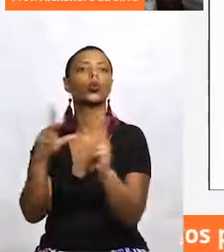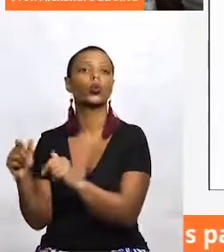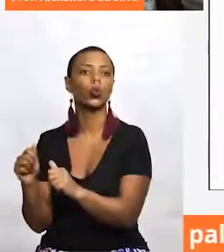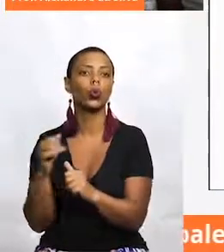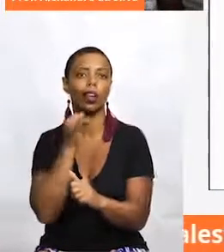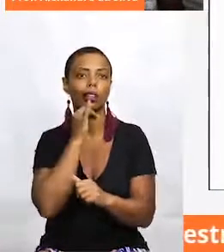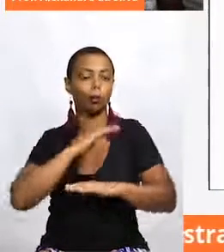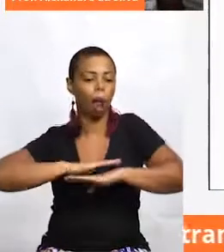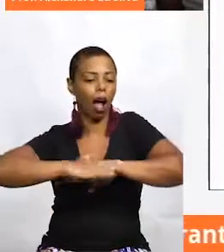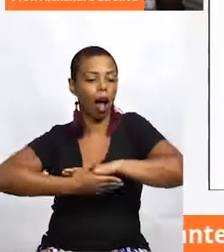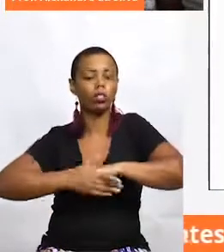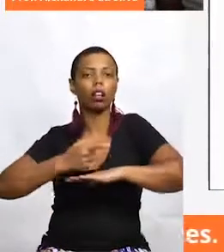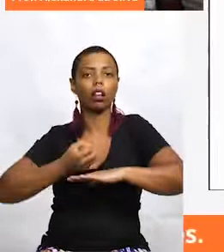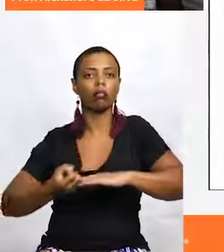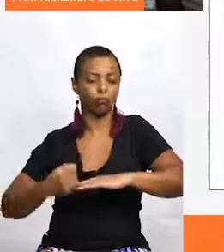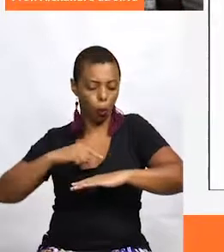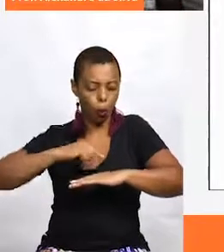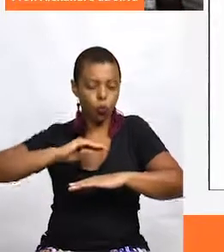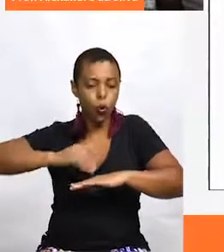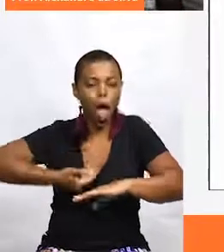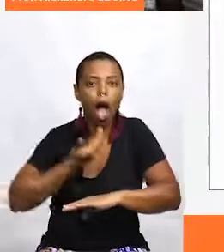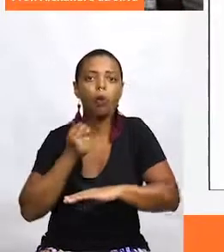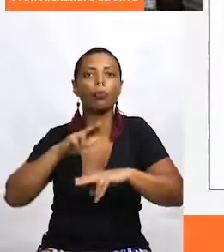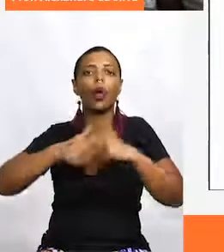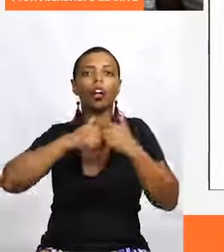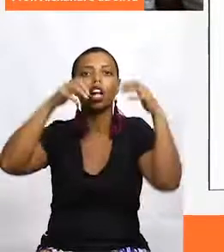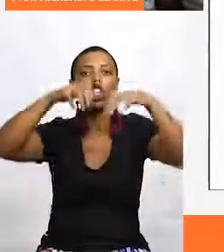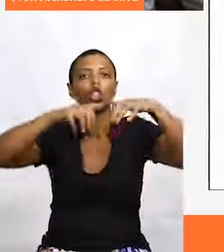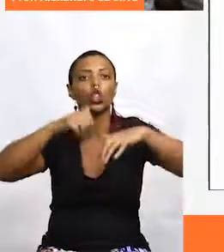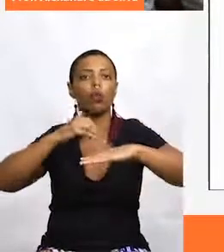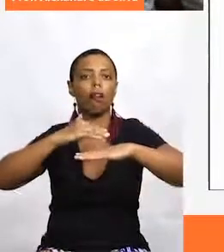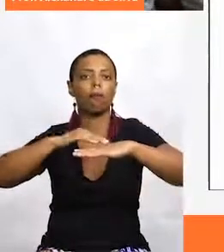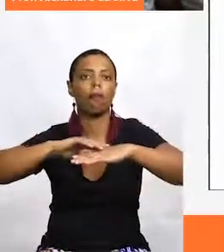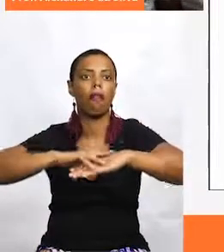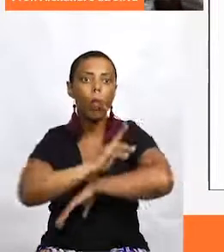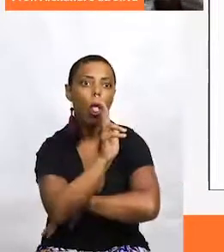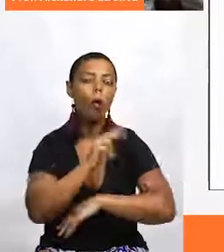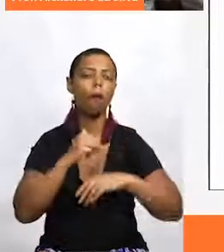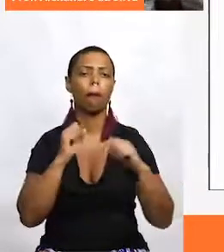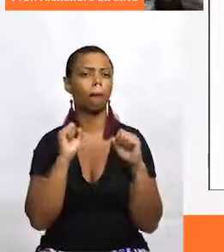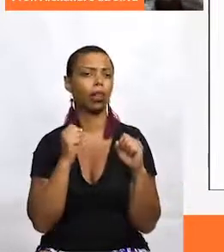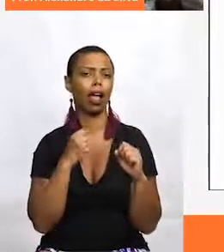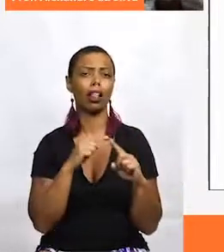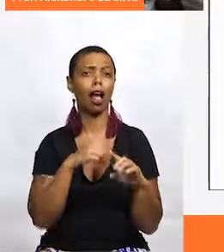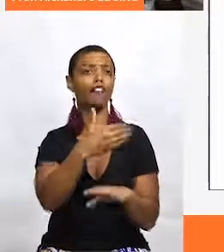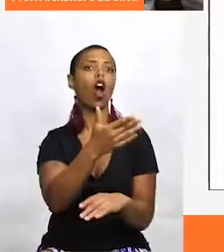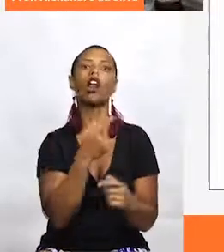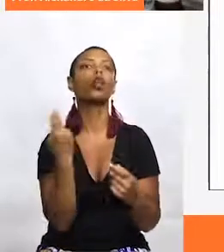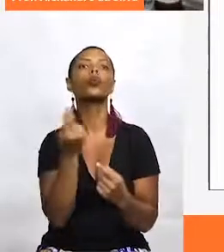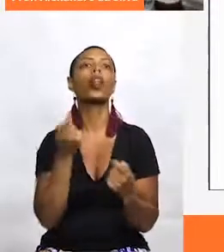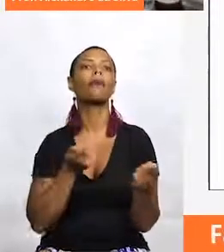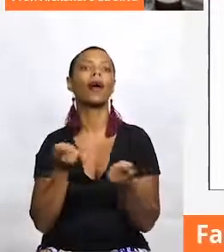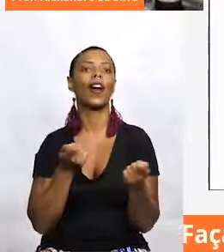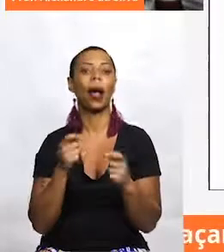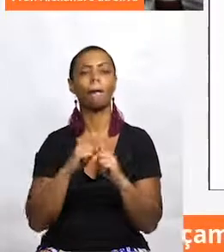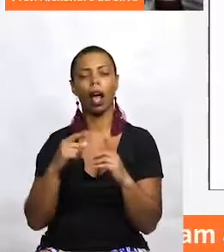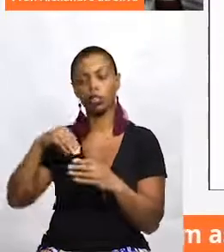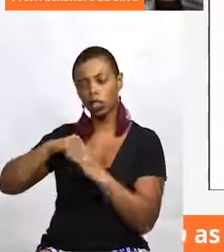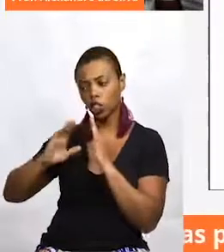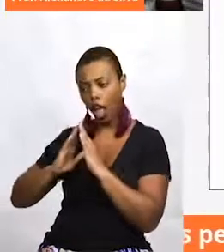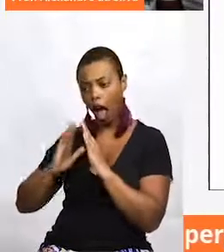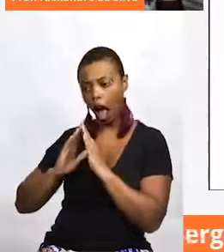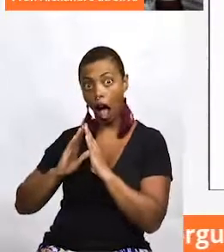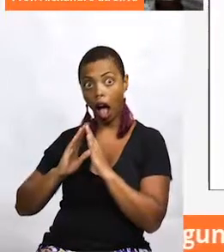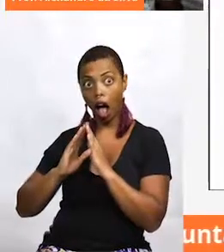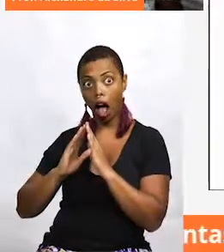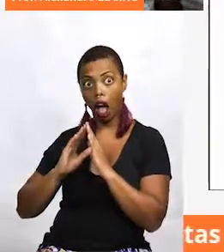uma calçada que teve um buraco depois de uma chuva, alguma coisa assim, um chão mais escorregadio, a gente não tem tanto controle. Então, cair dentro de casa é sinal